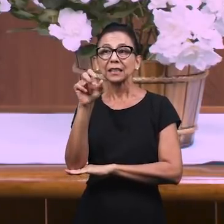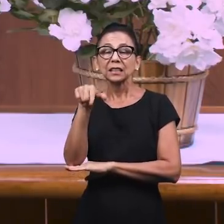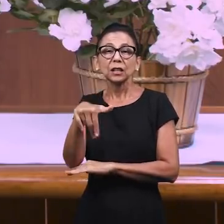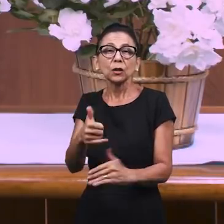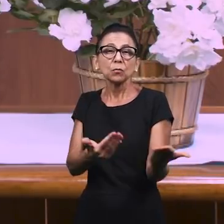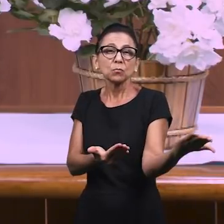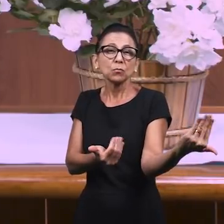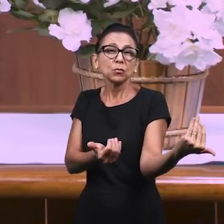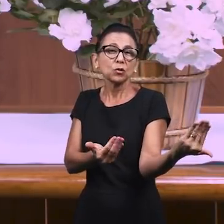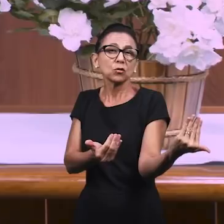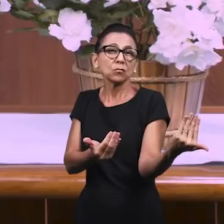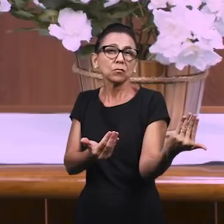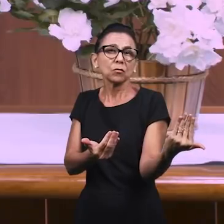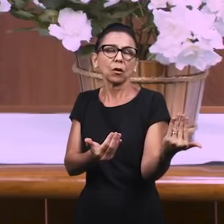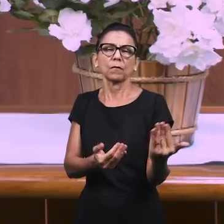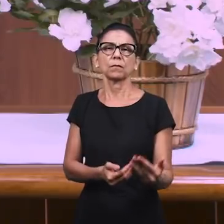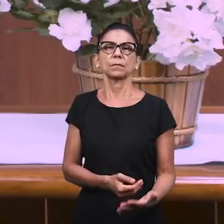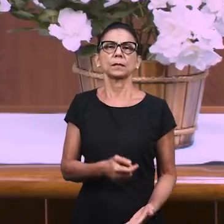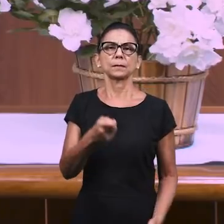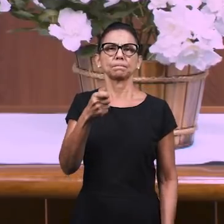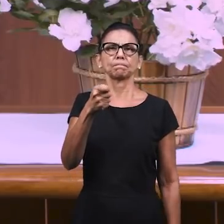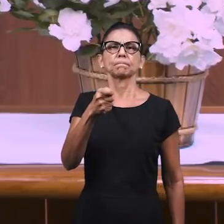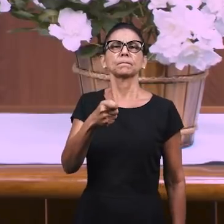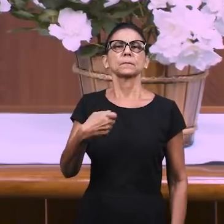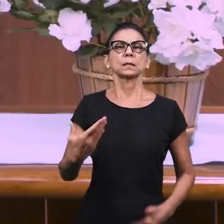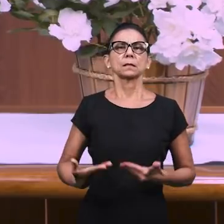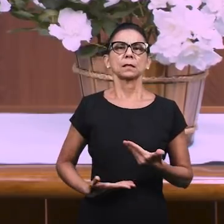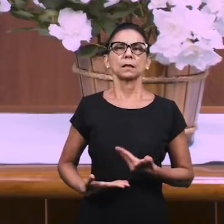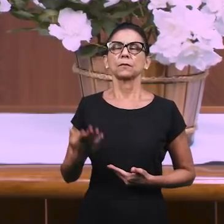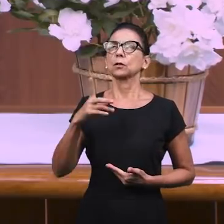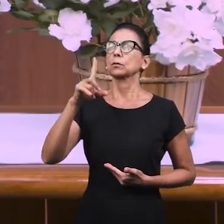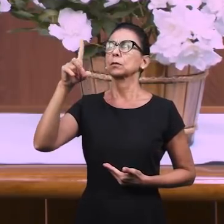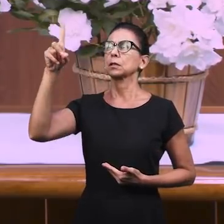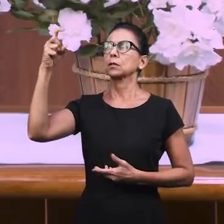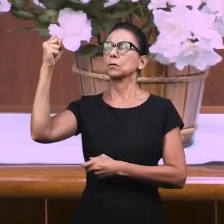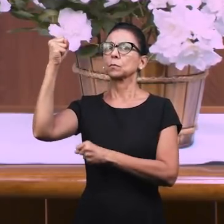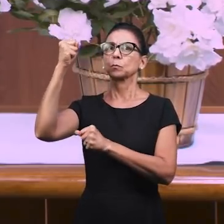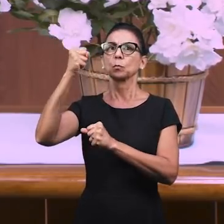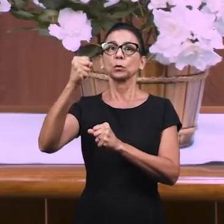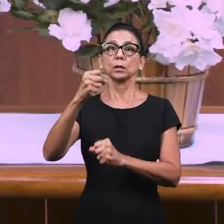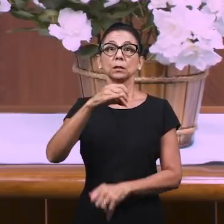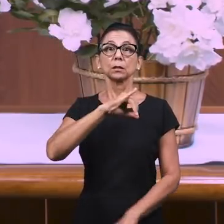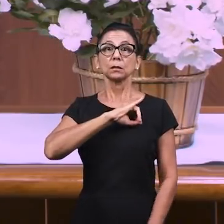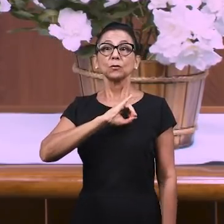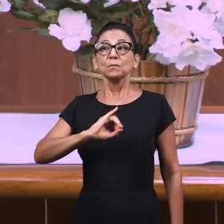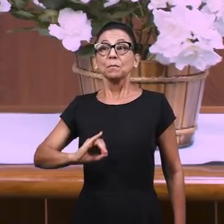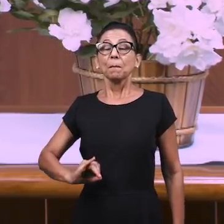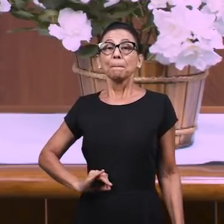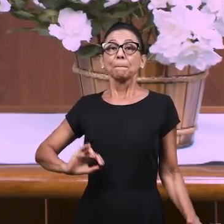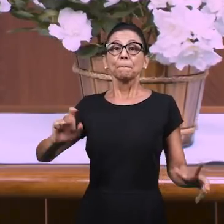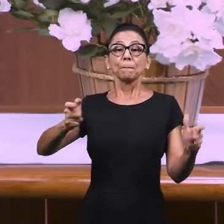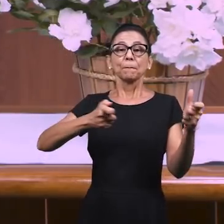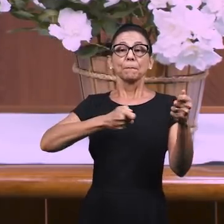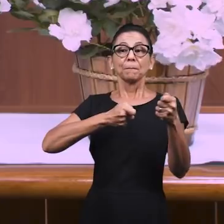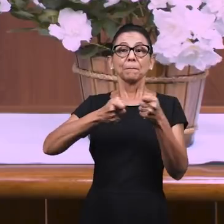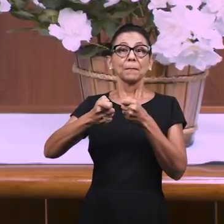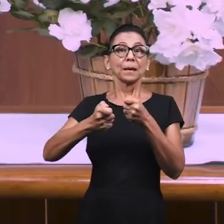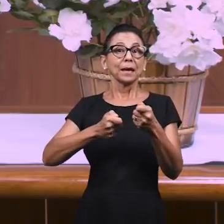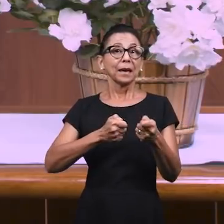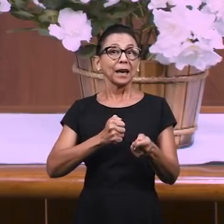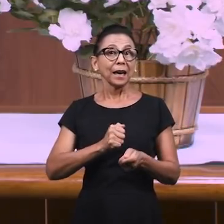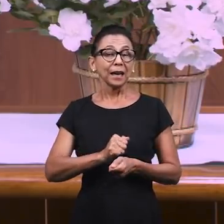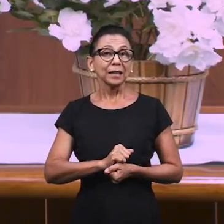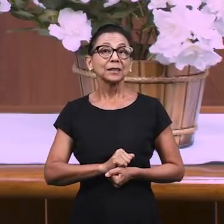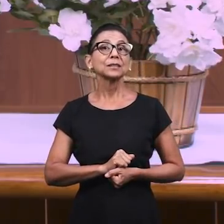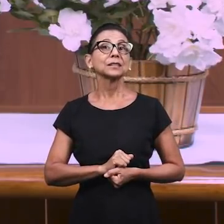Daniel era um menino, mas definido diante de um reino tão poderoso, de um império que marcou a história,